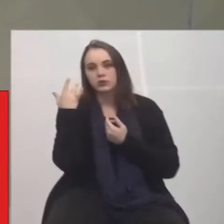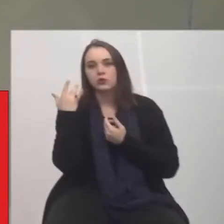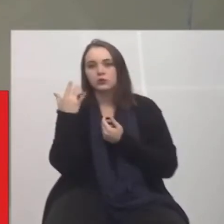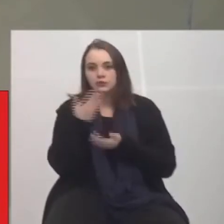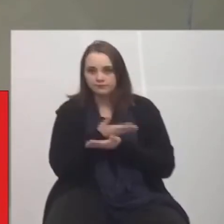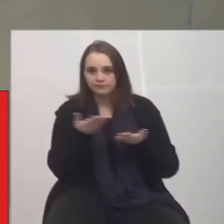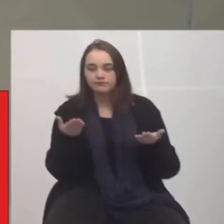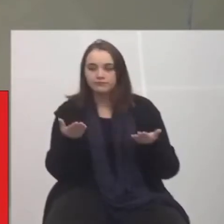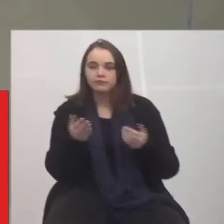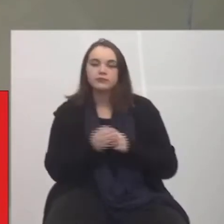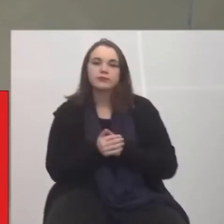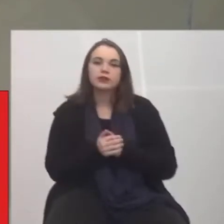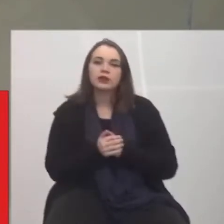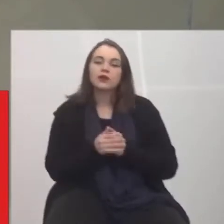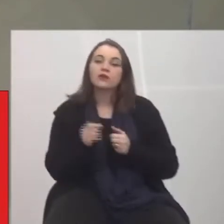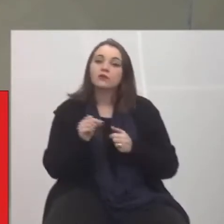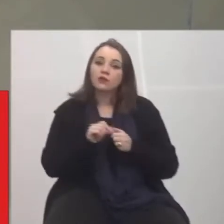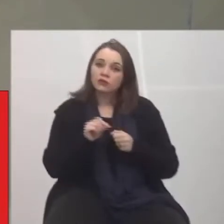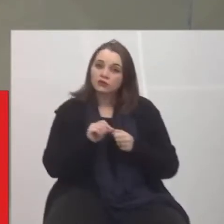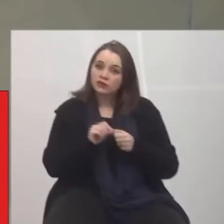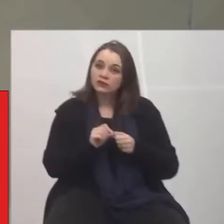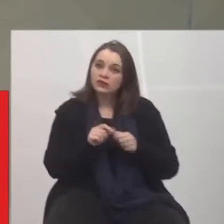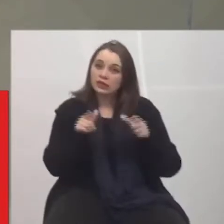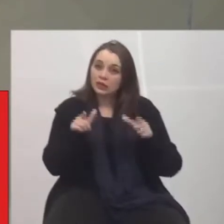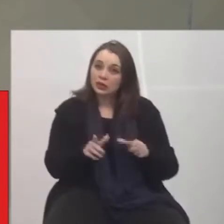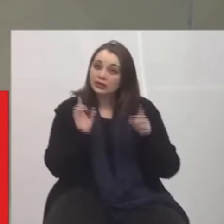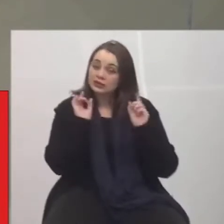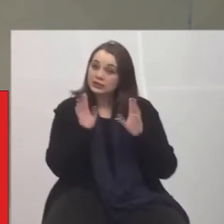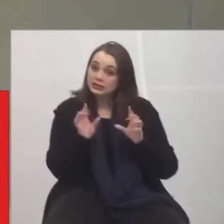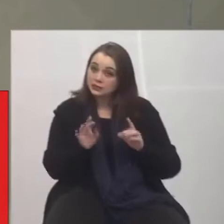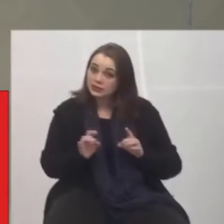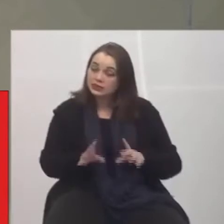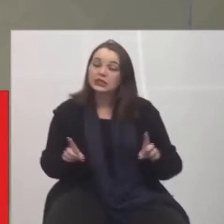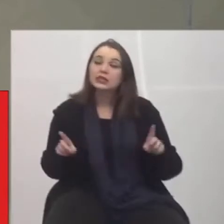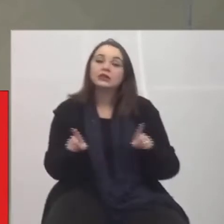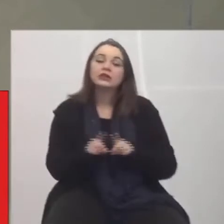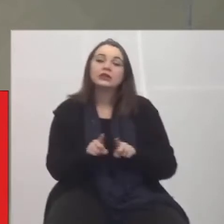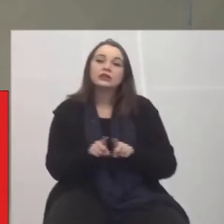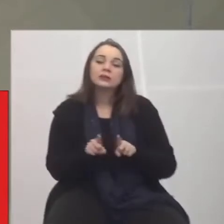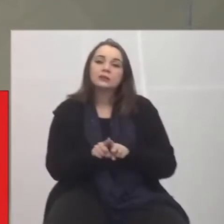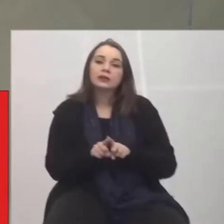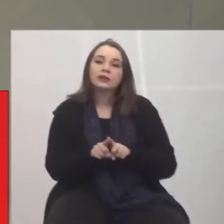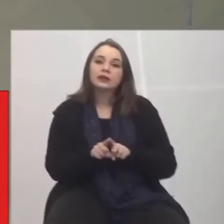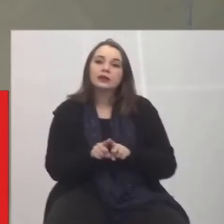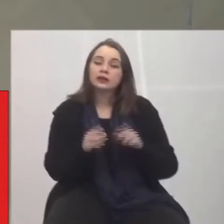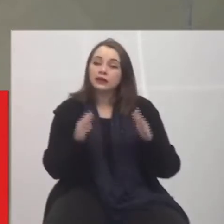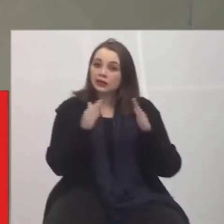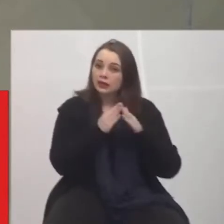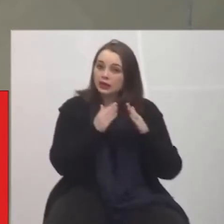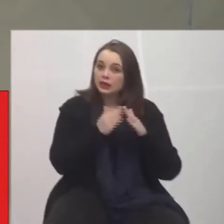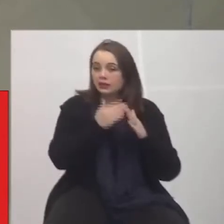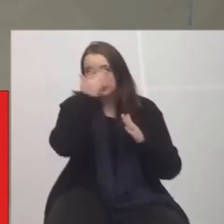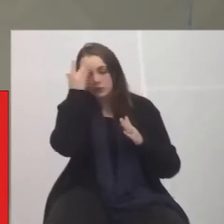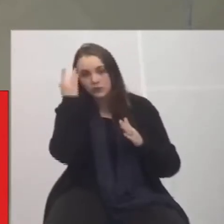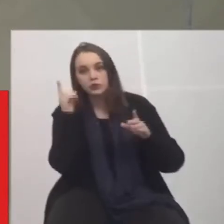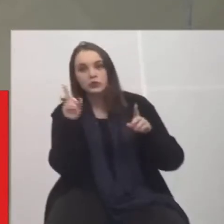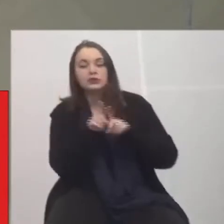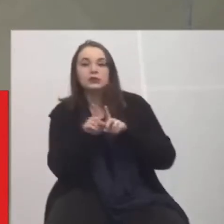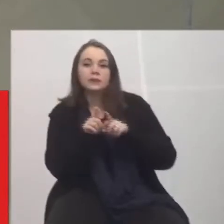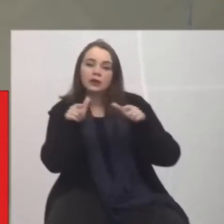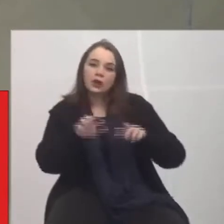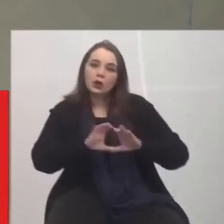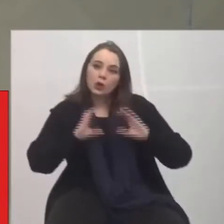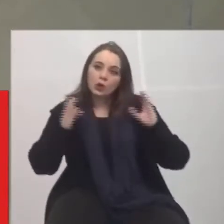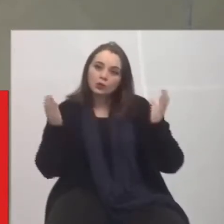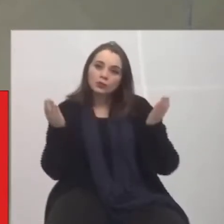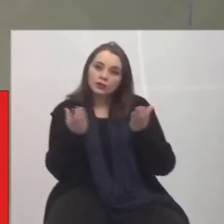as atividades foram realizadas em espaços próprios, também nas residências dos usuários e espaços comunitários